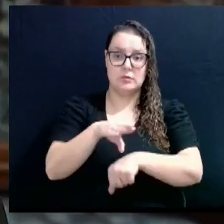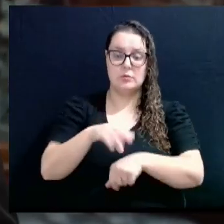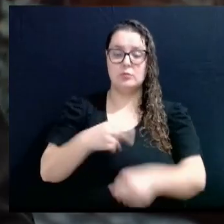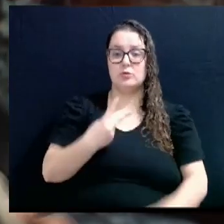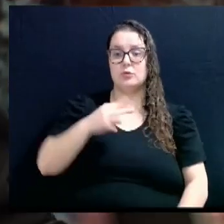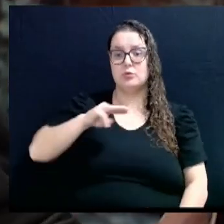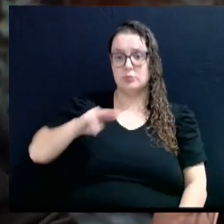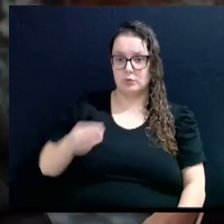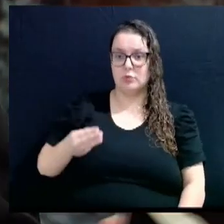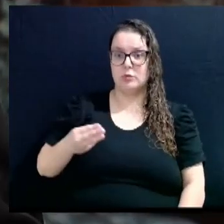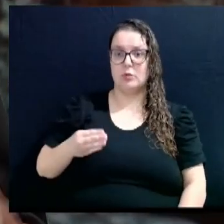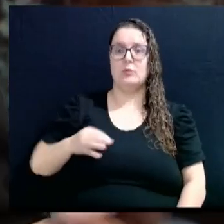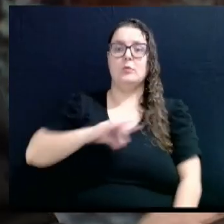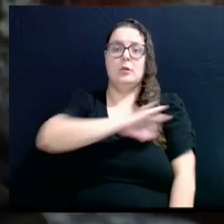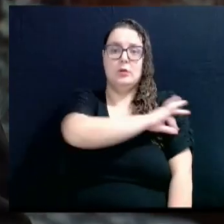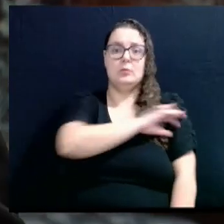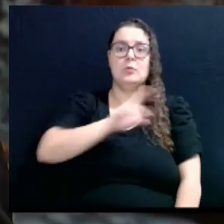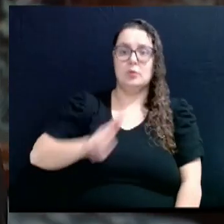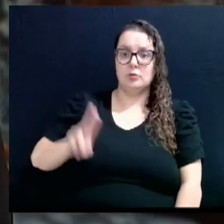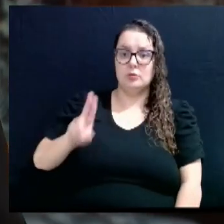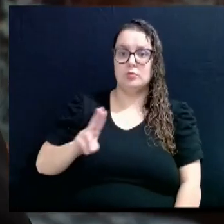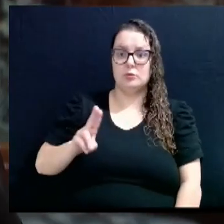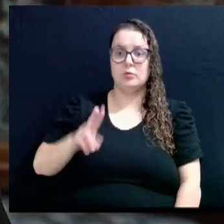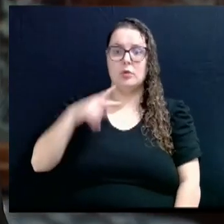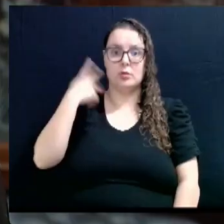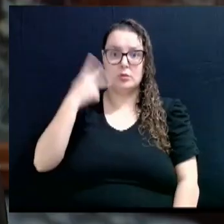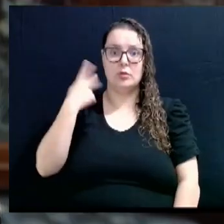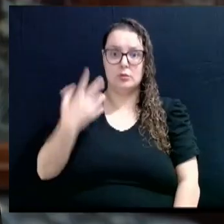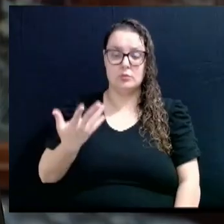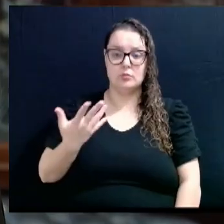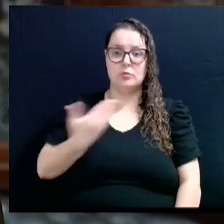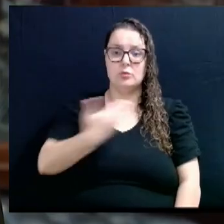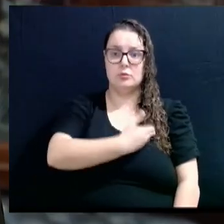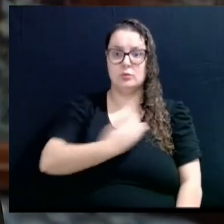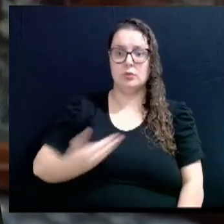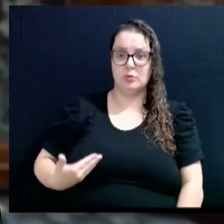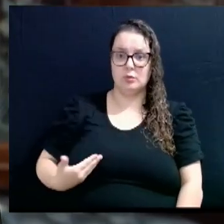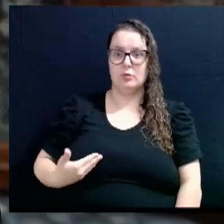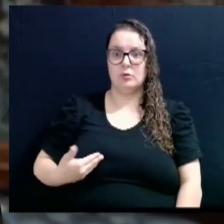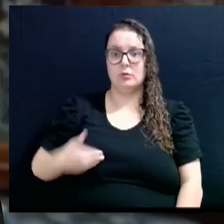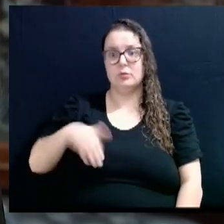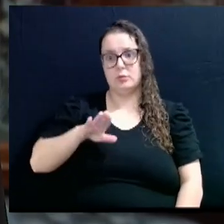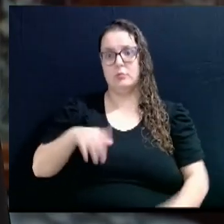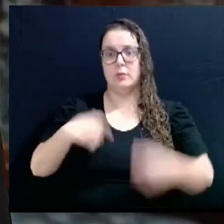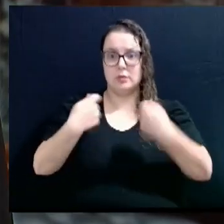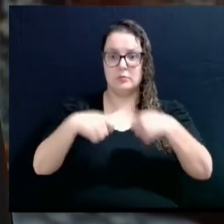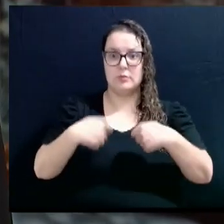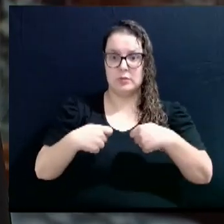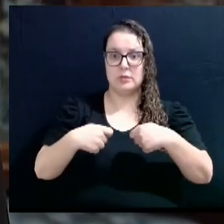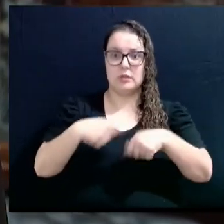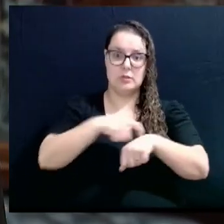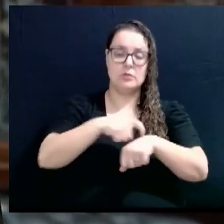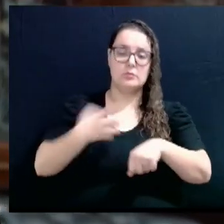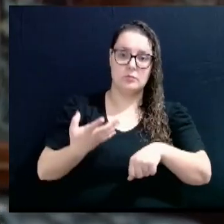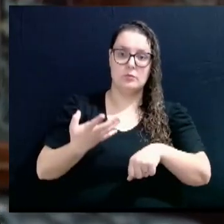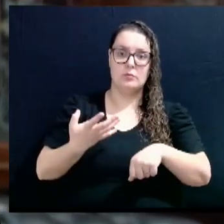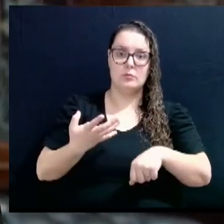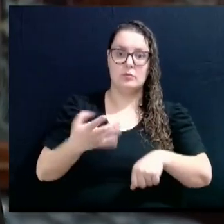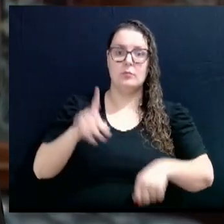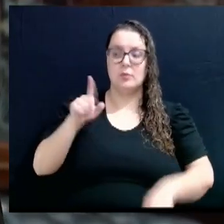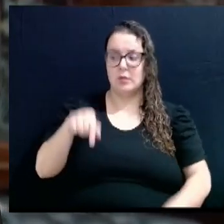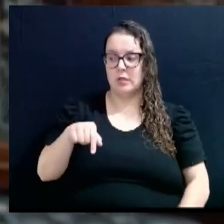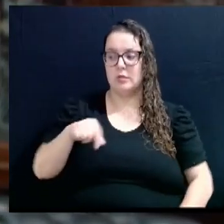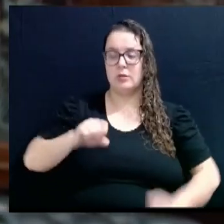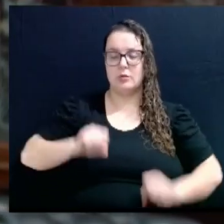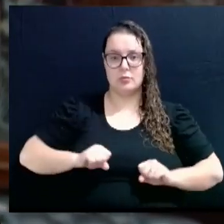possa aplicar isso nas políticas públicas que forem mais necessárias nesse momento, né? Mas isso é fruto do esforço que a Câmara